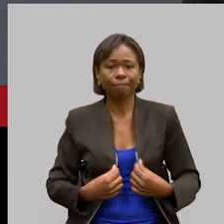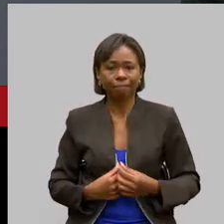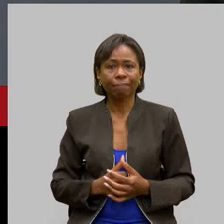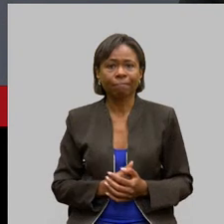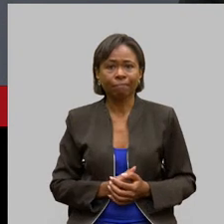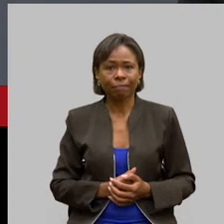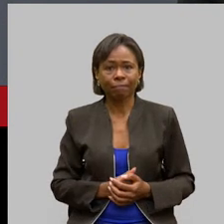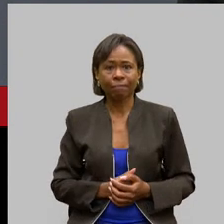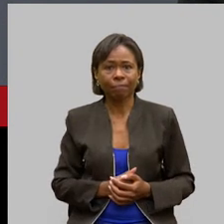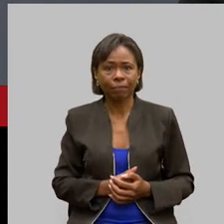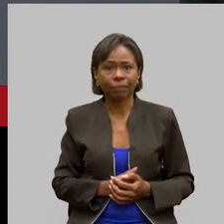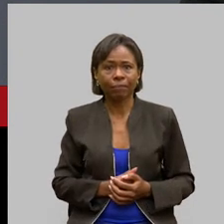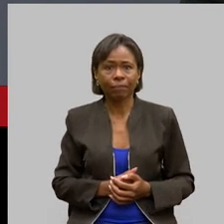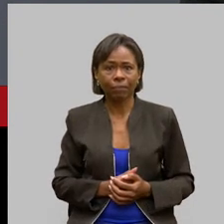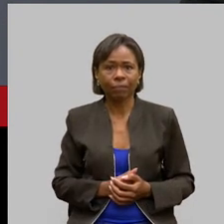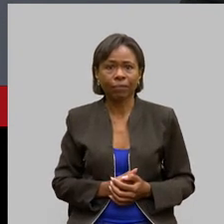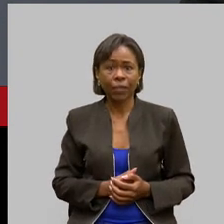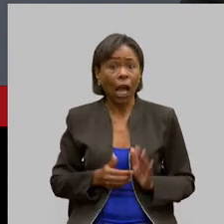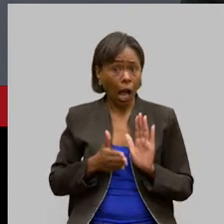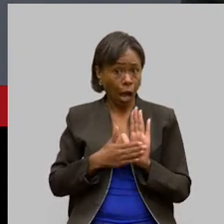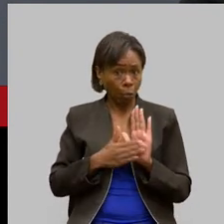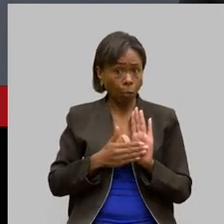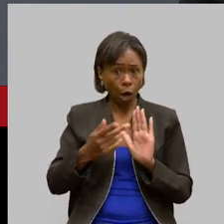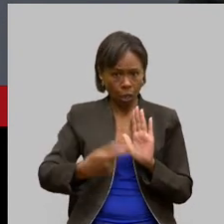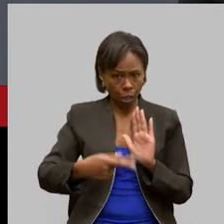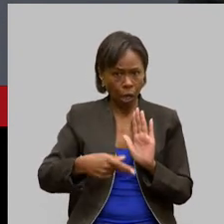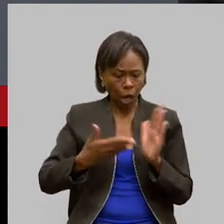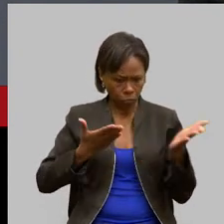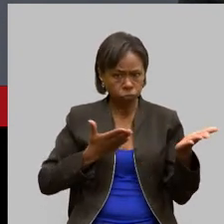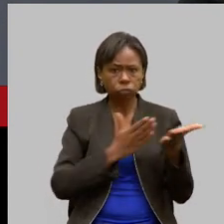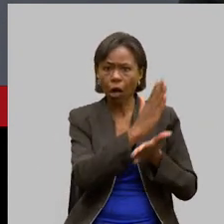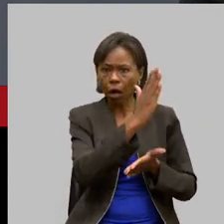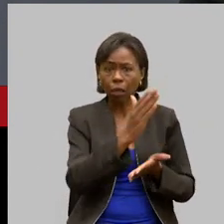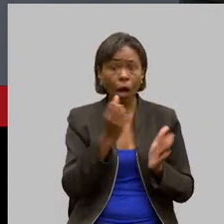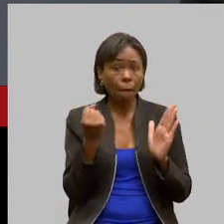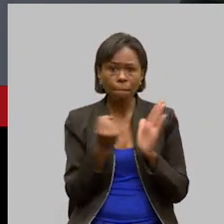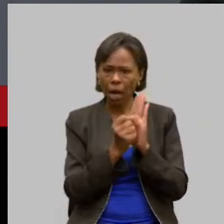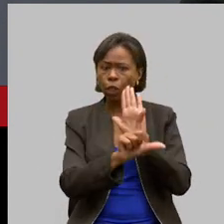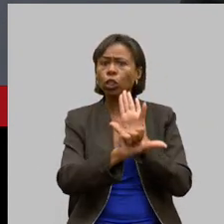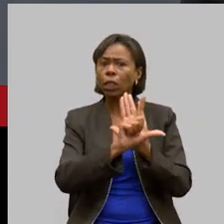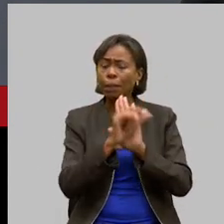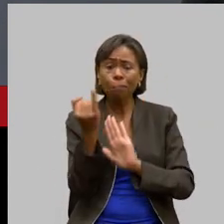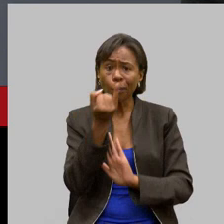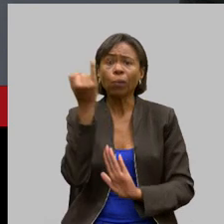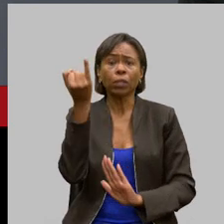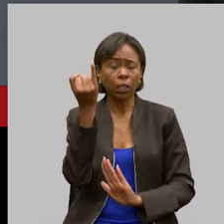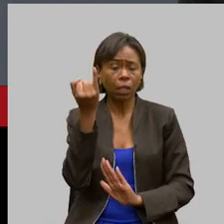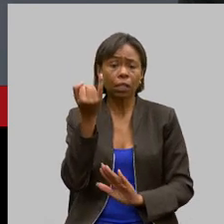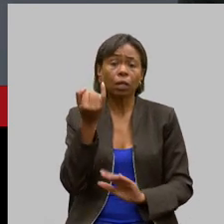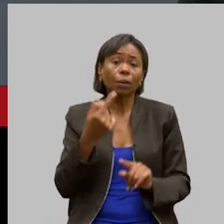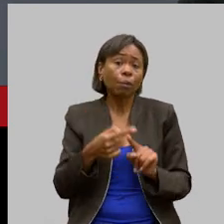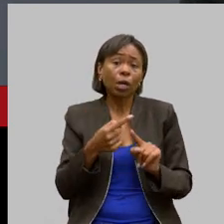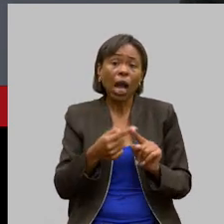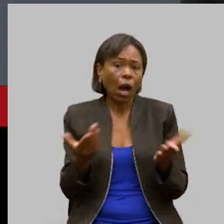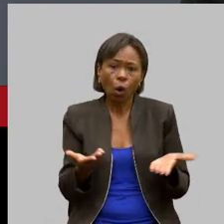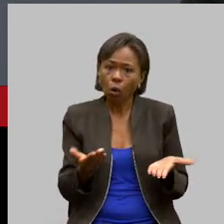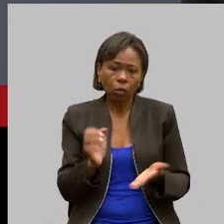aqui a proposta Legislativa que foi aprovada porque ela é um Marco a partir do qual o estado não tem como mais retroceder